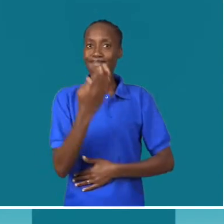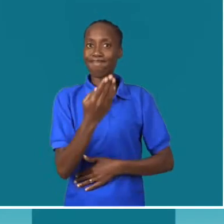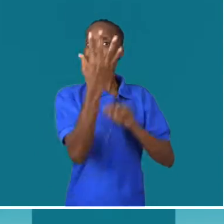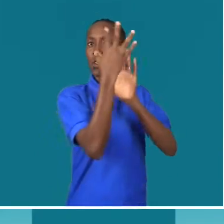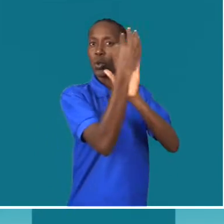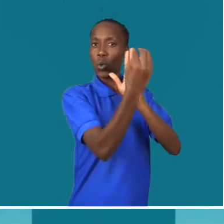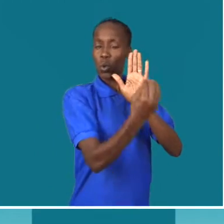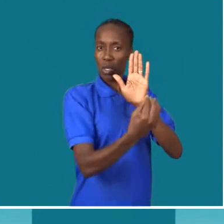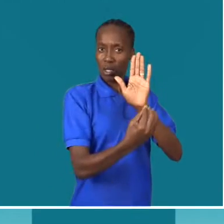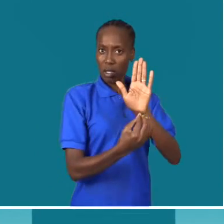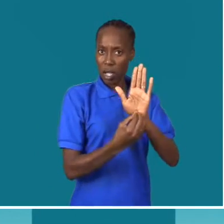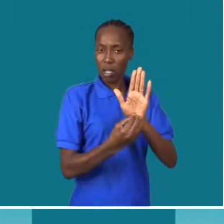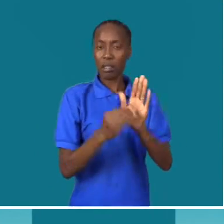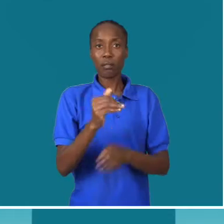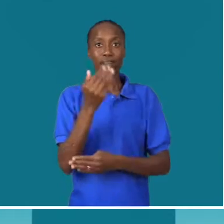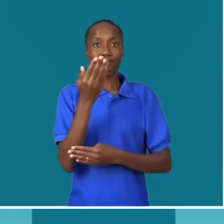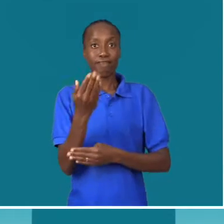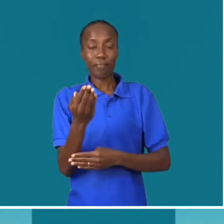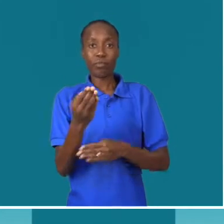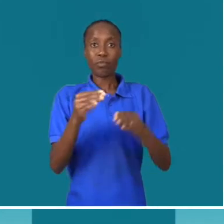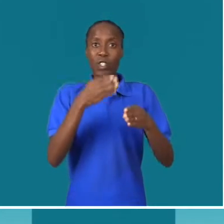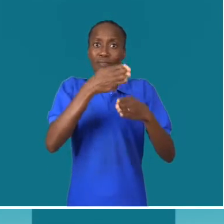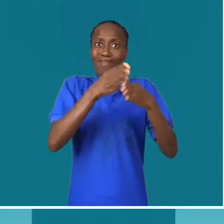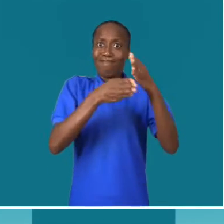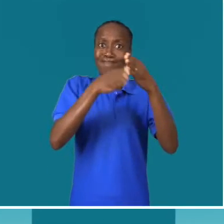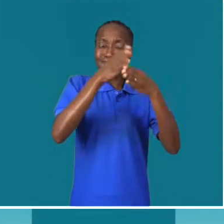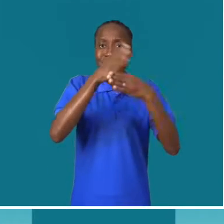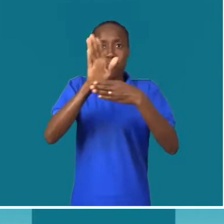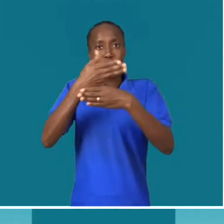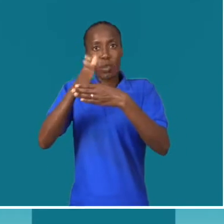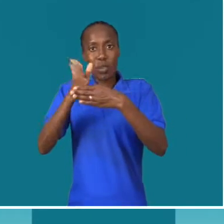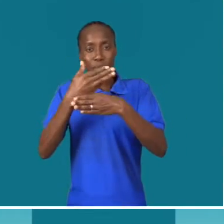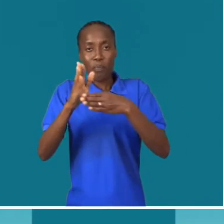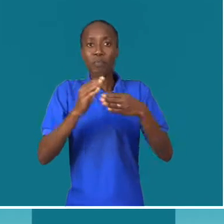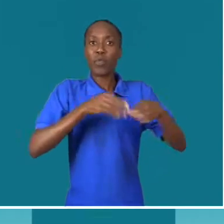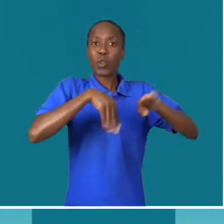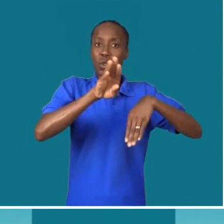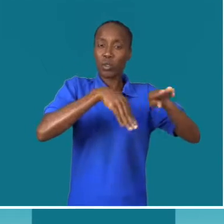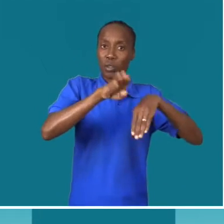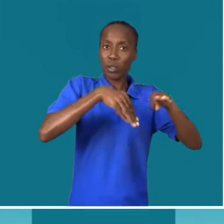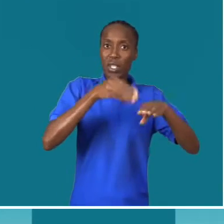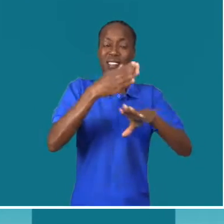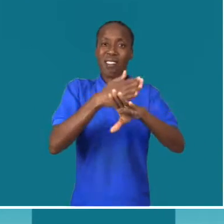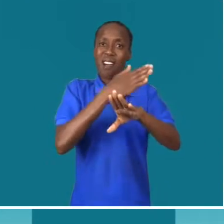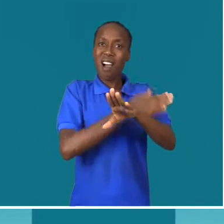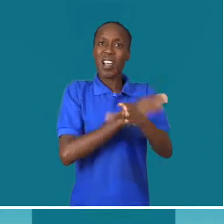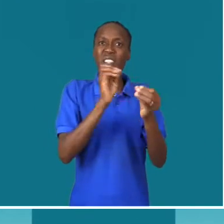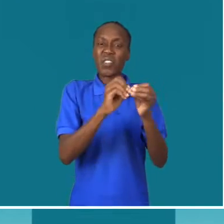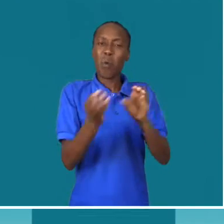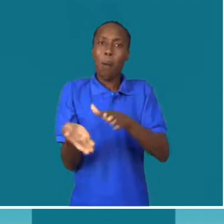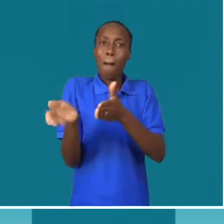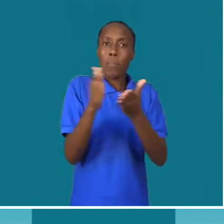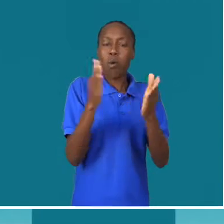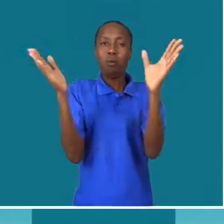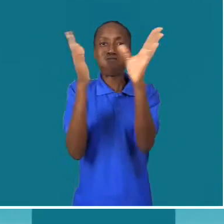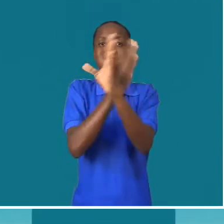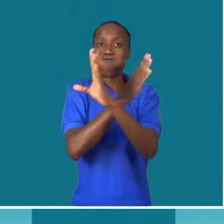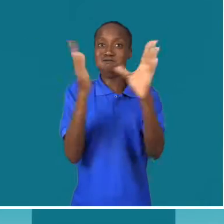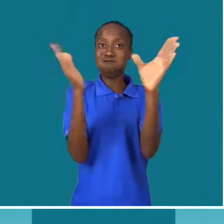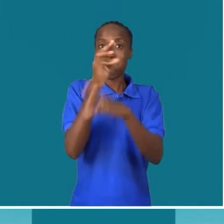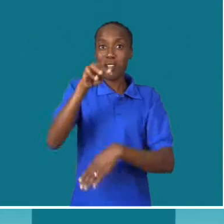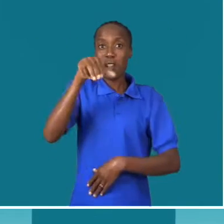das infraestruturas desportivas que foram desvastadas pelo Soclone e Daim em março nas províncias de Manica.